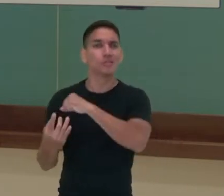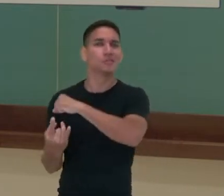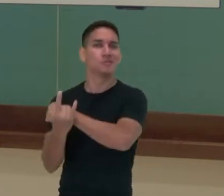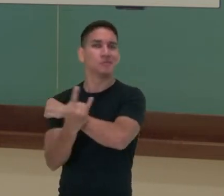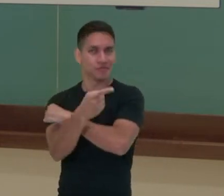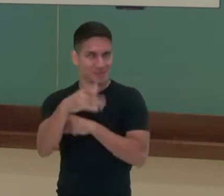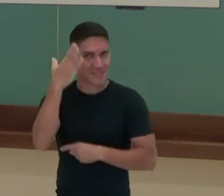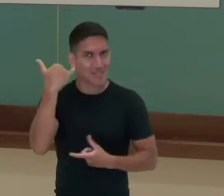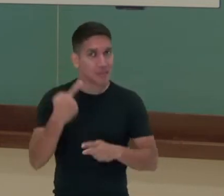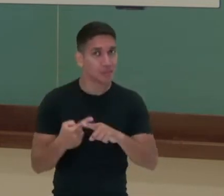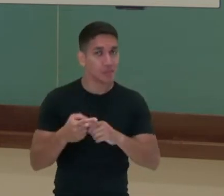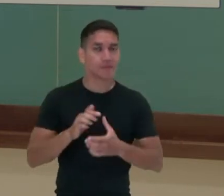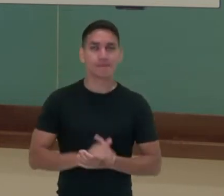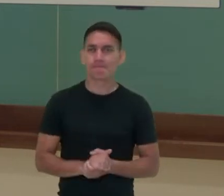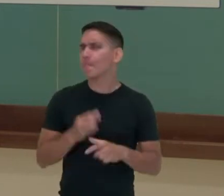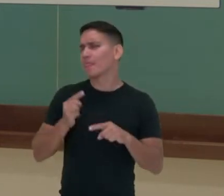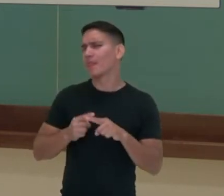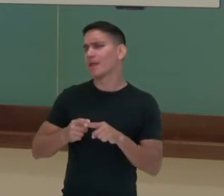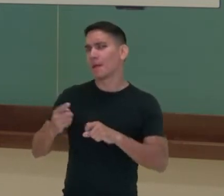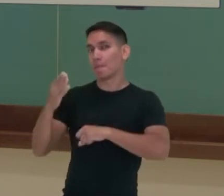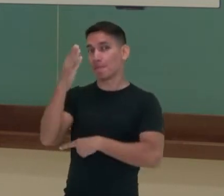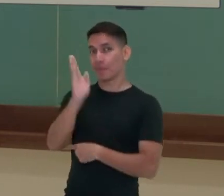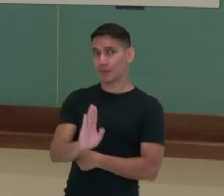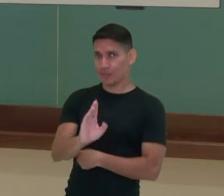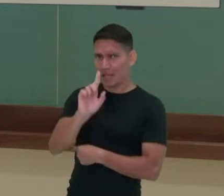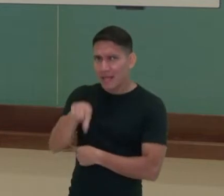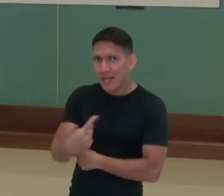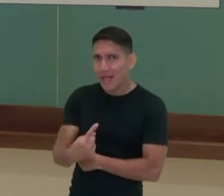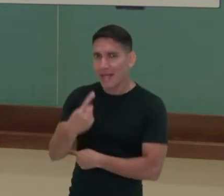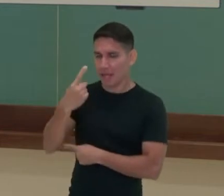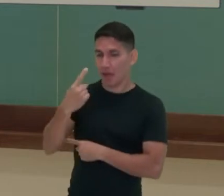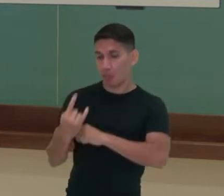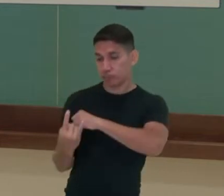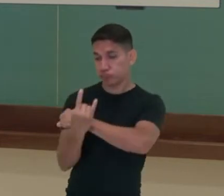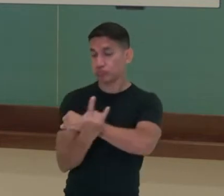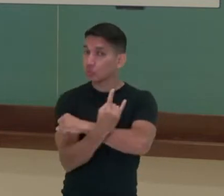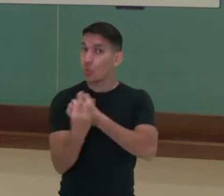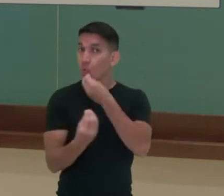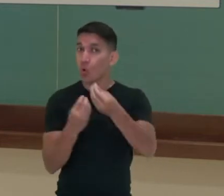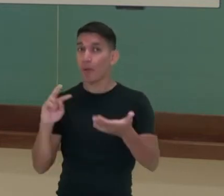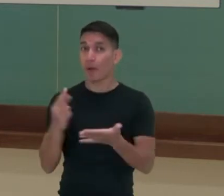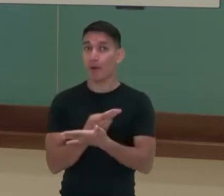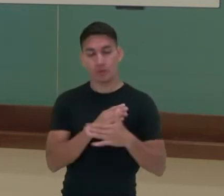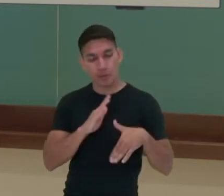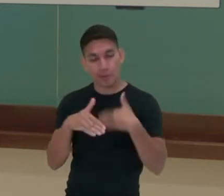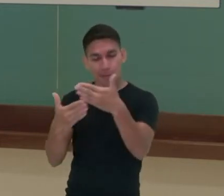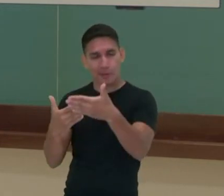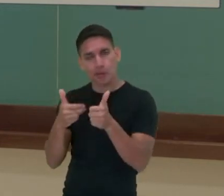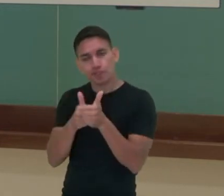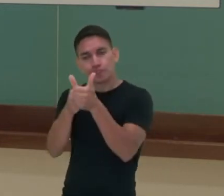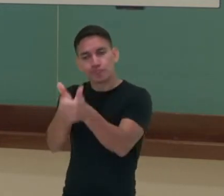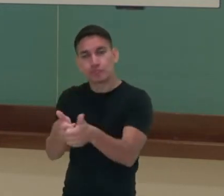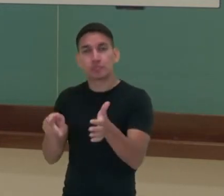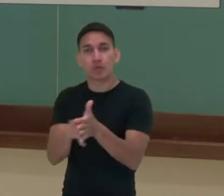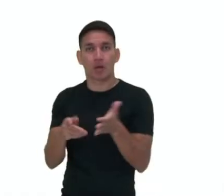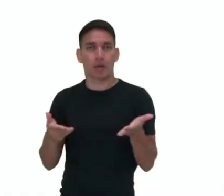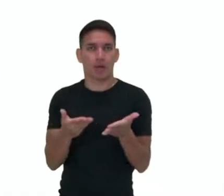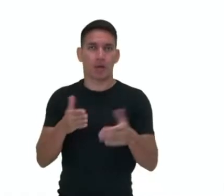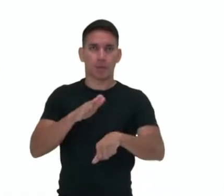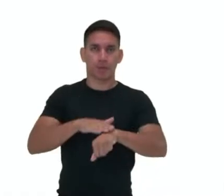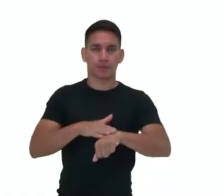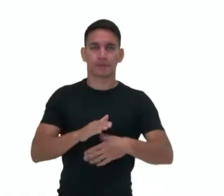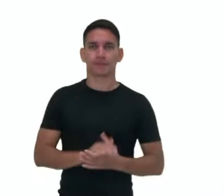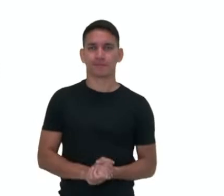Você sabe, né? Por que, que ele é? E se ele é, né? Como que foi esse processo? Vamos acompanhar a partir deste momento. Então,